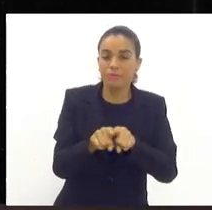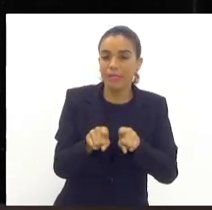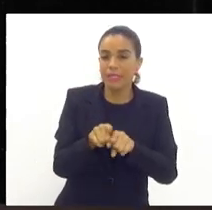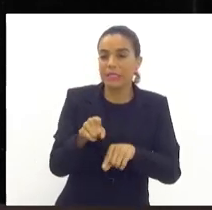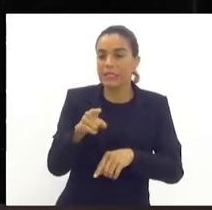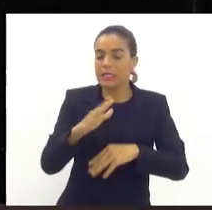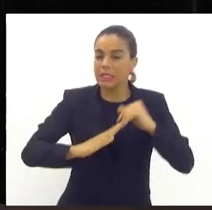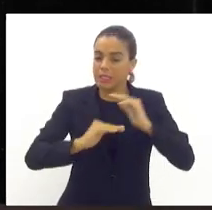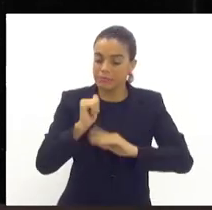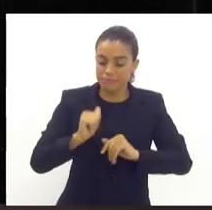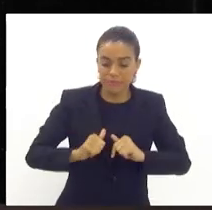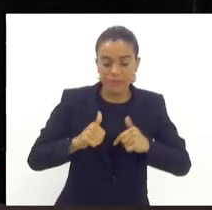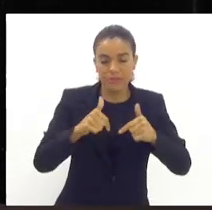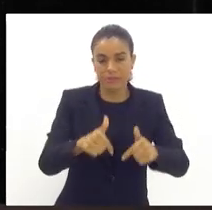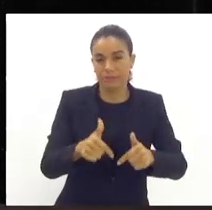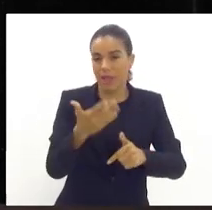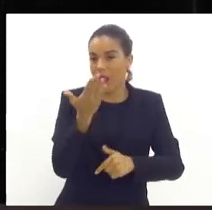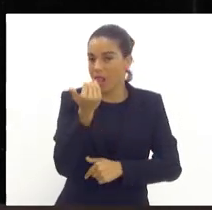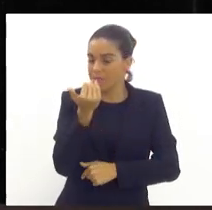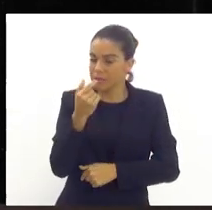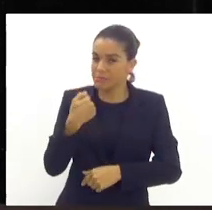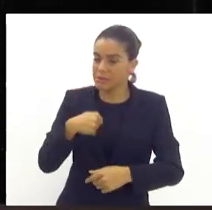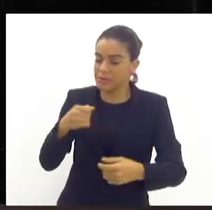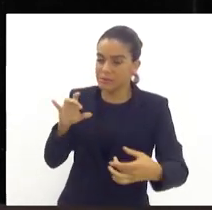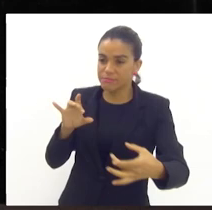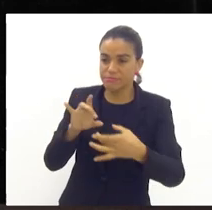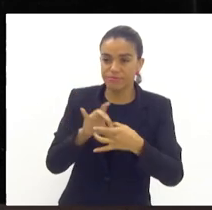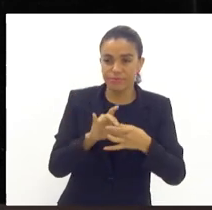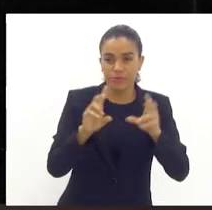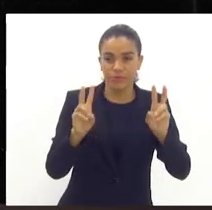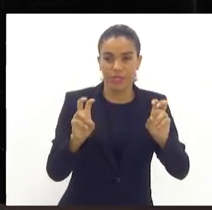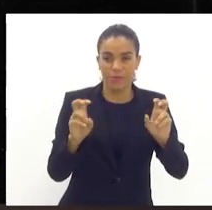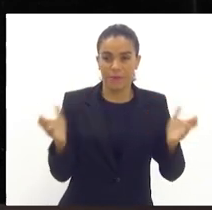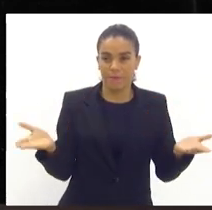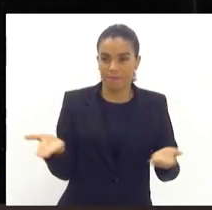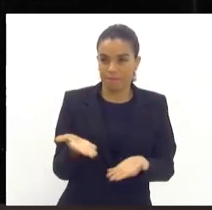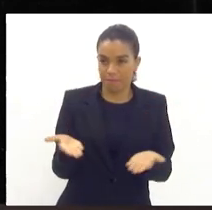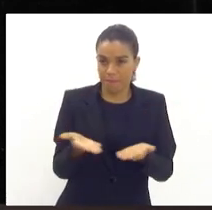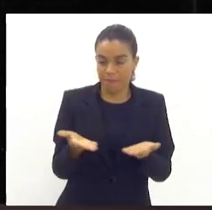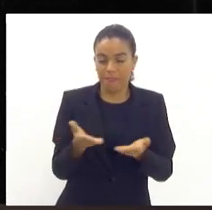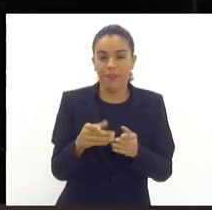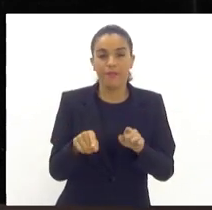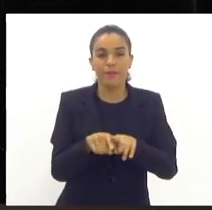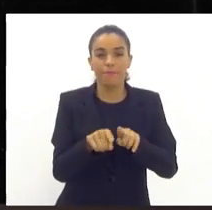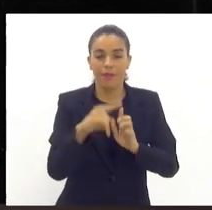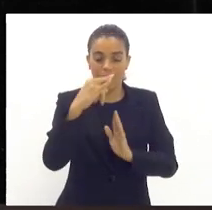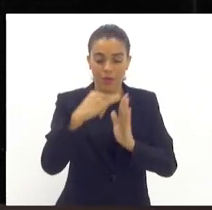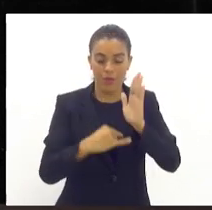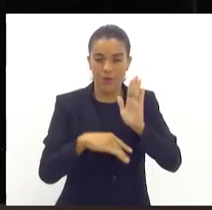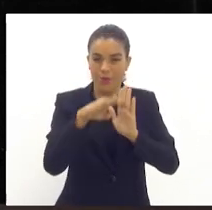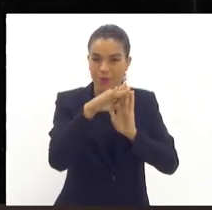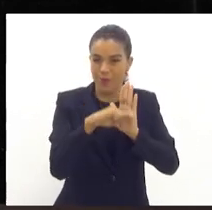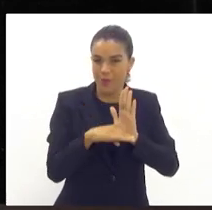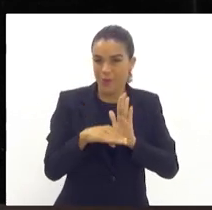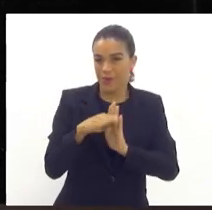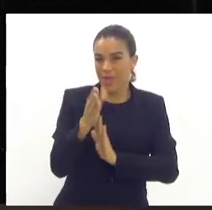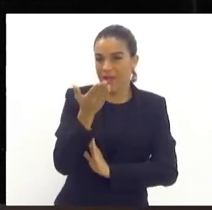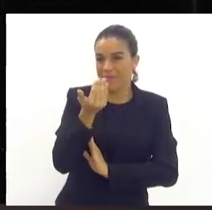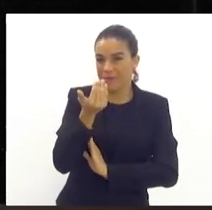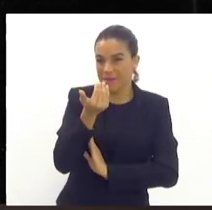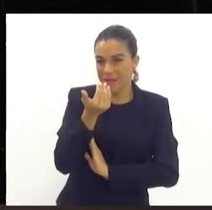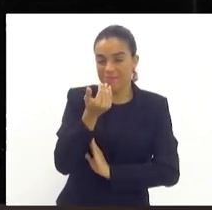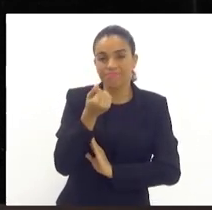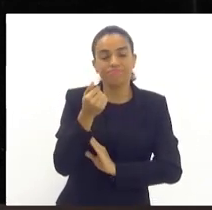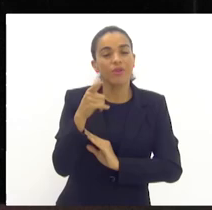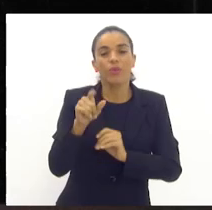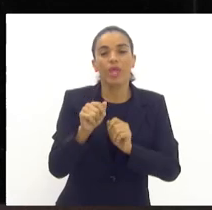práticas alimentares devem estar em sintonia com o tema atual. Sustentar o guia alimentar para a população